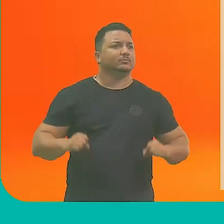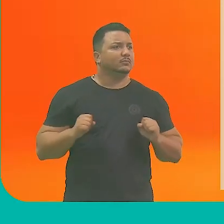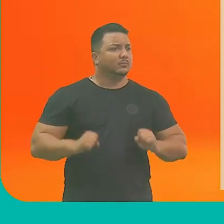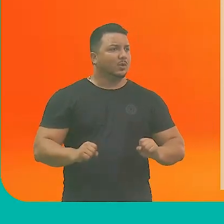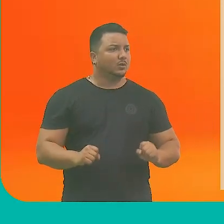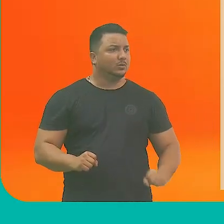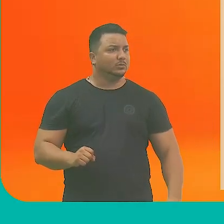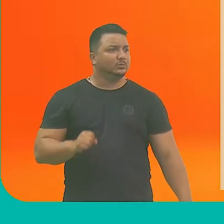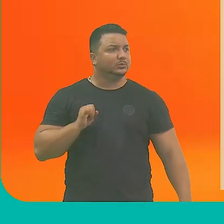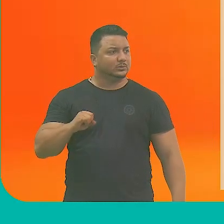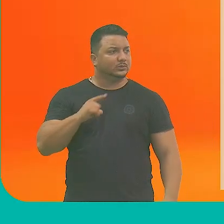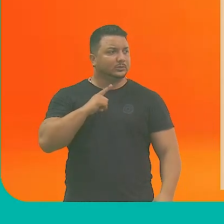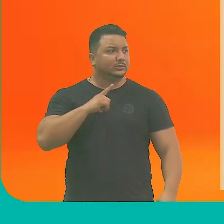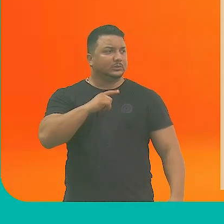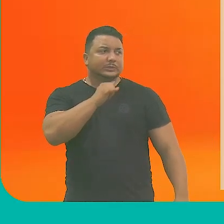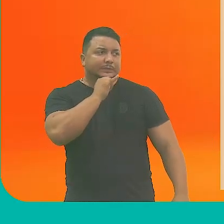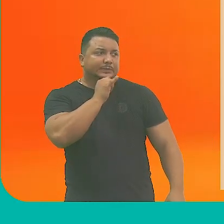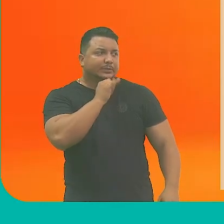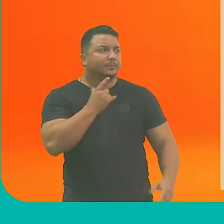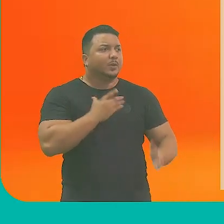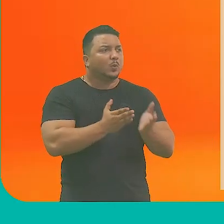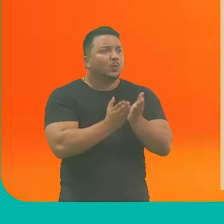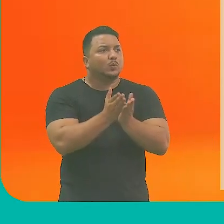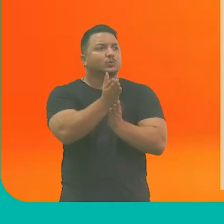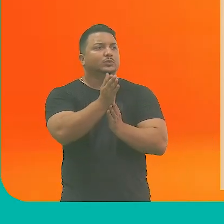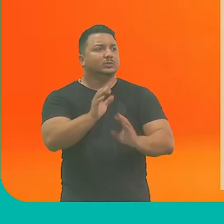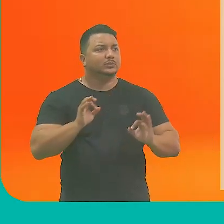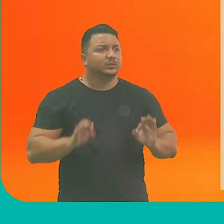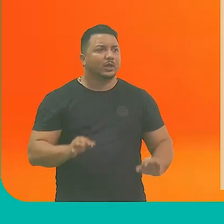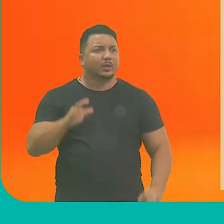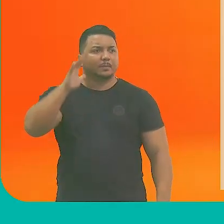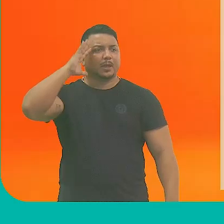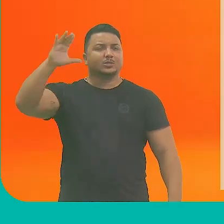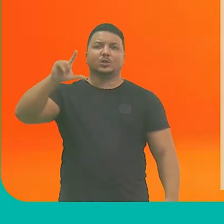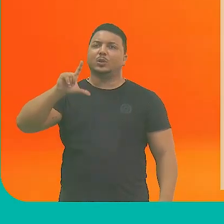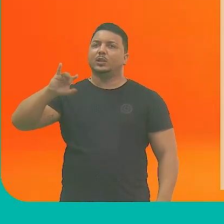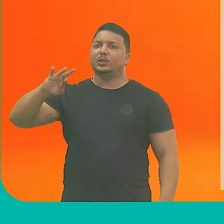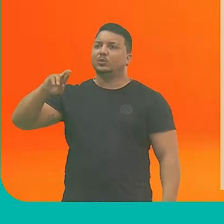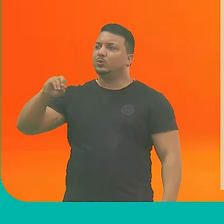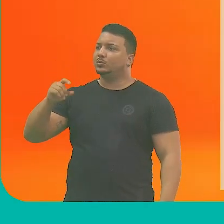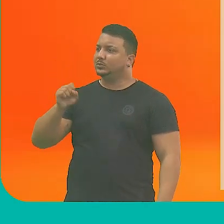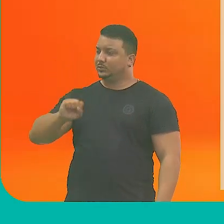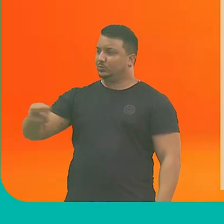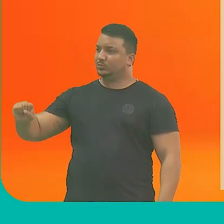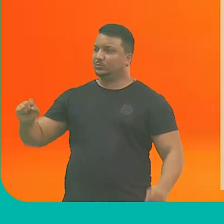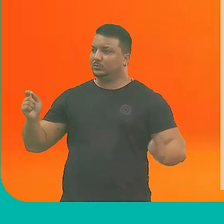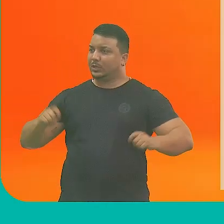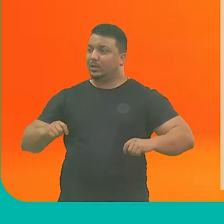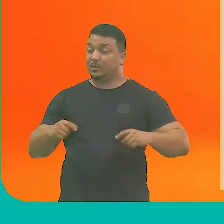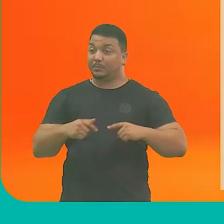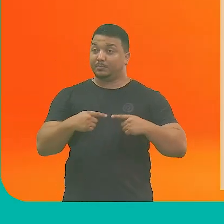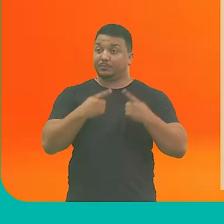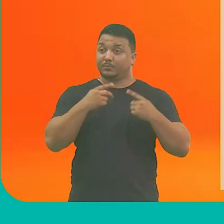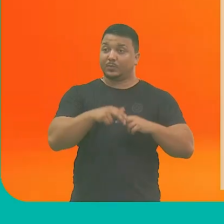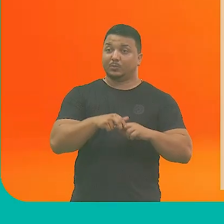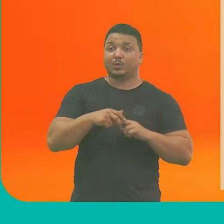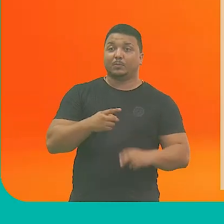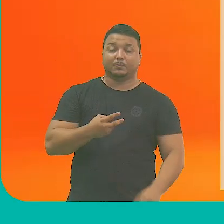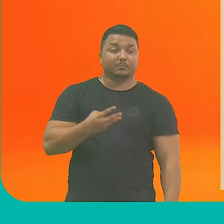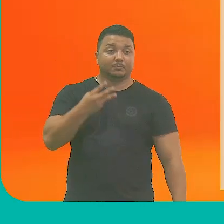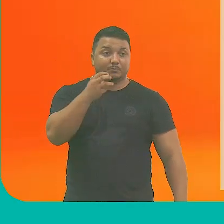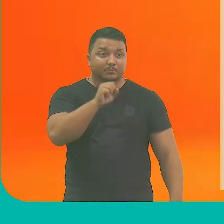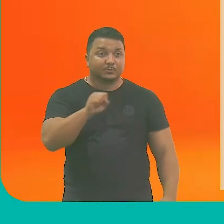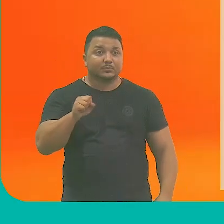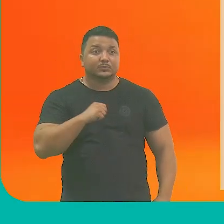eu vou ter uma vazão constante, eu imagino que é 1 litro por segundo. Então, nos 3 primeiros segundos,